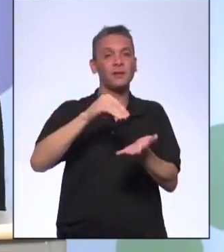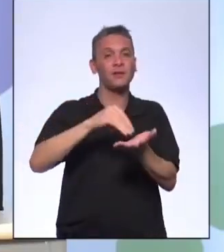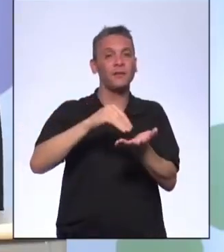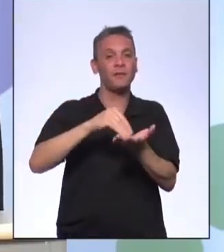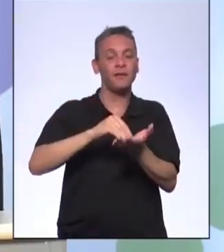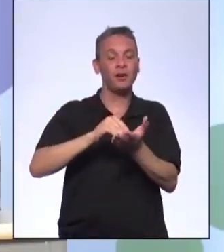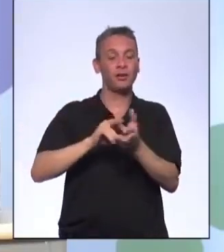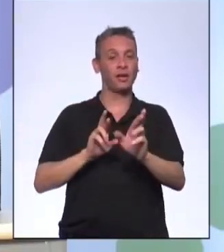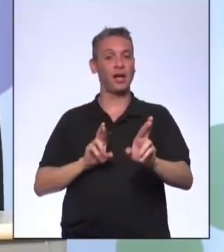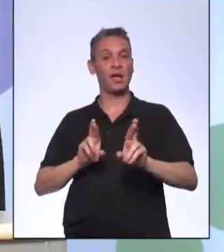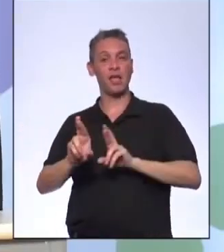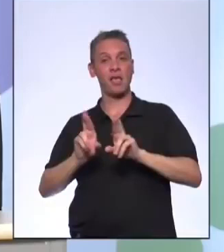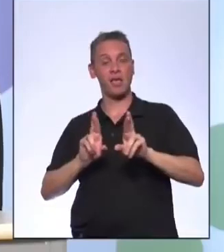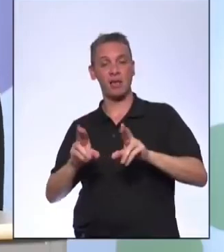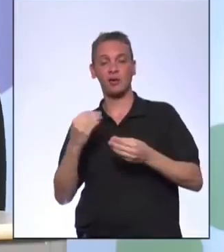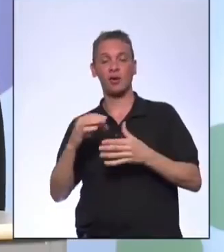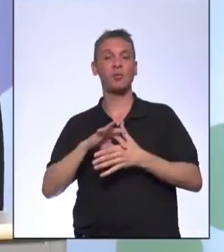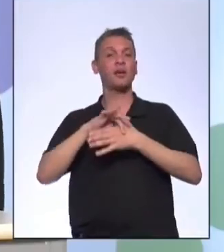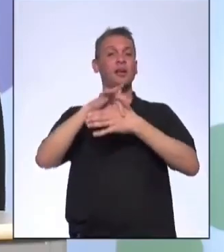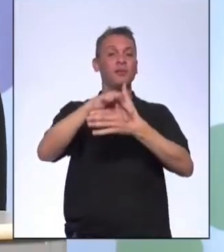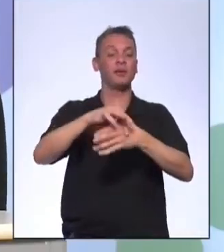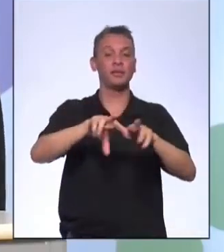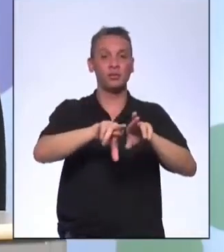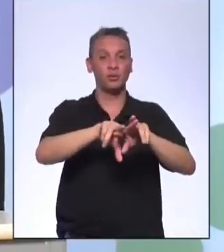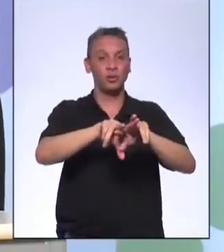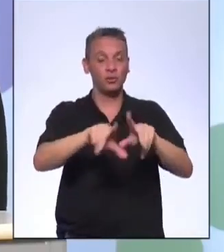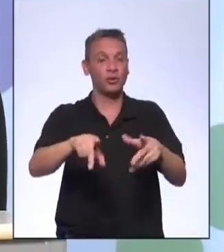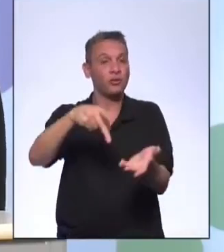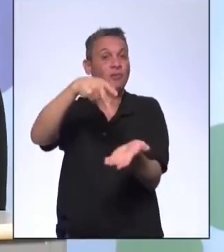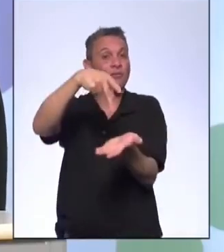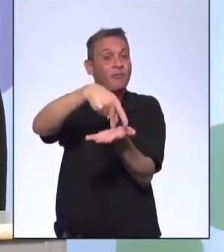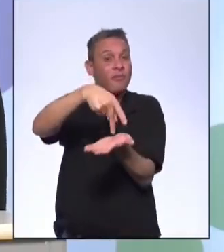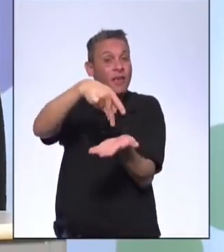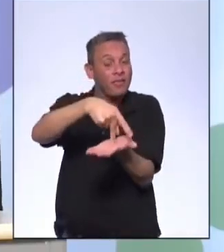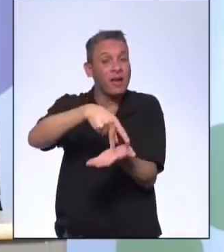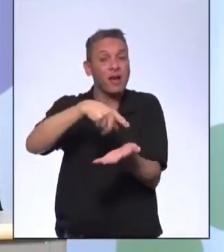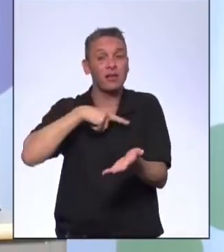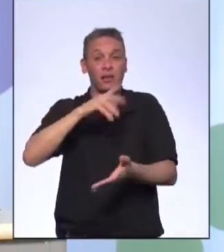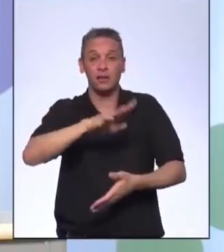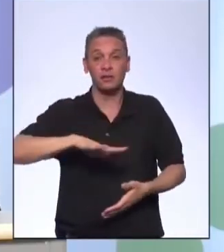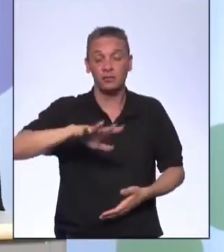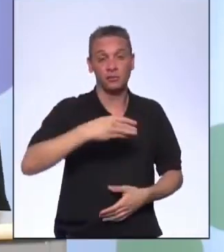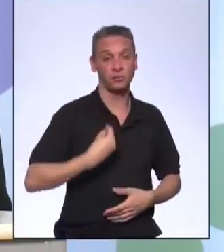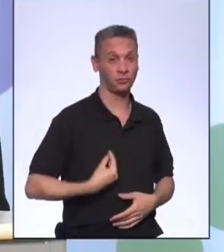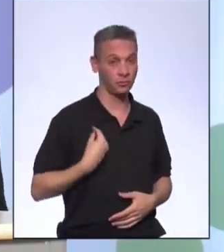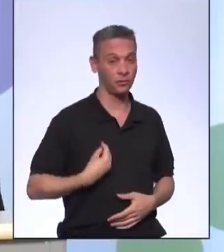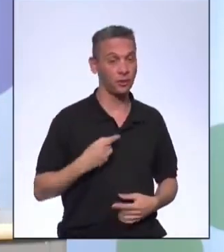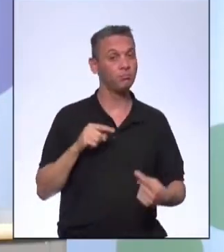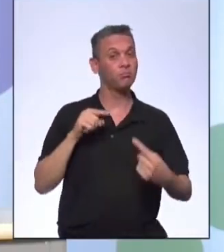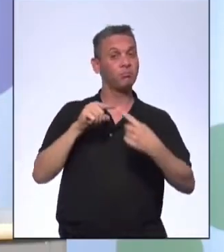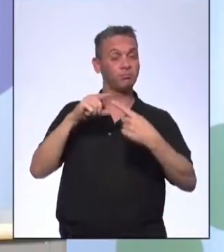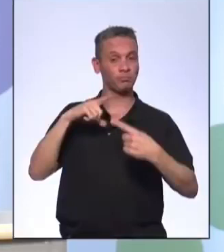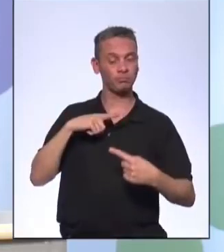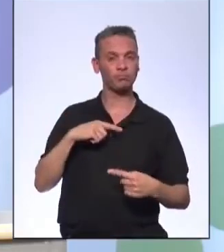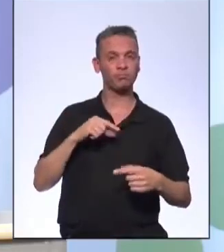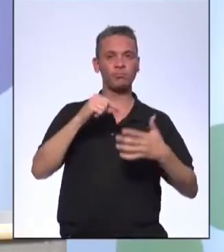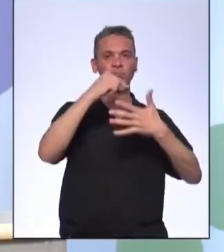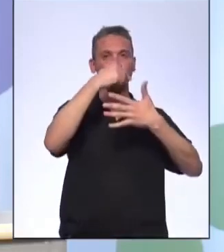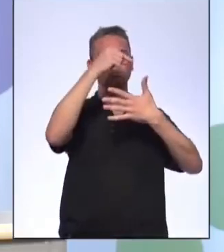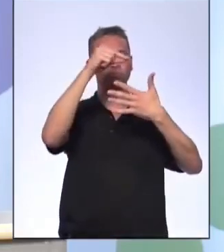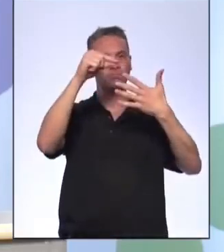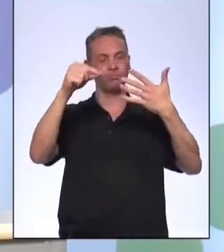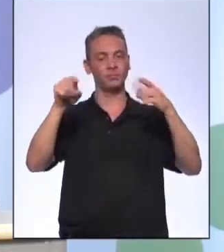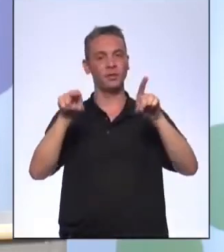uma relação, uma representação mais realista sobre a realidade tem algum propósito? Essas são as questões dos